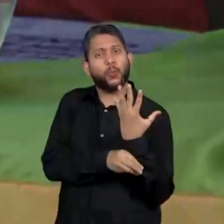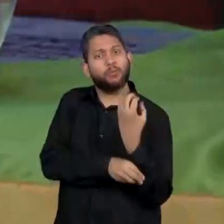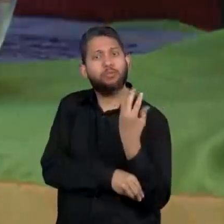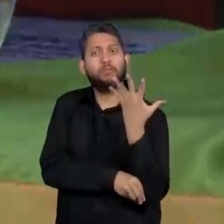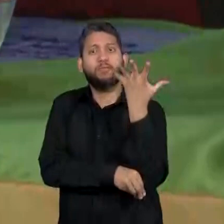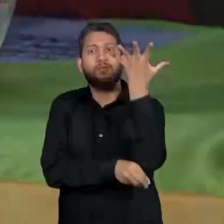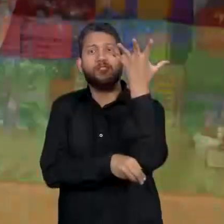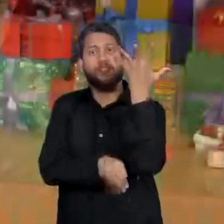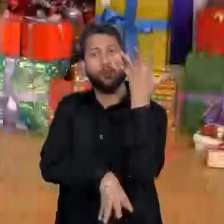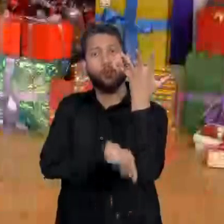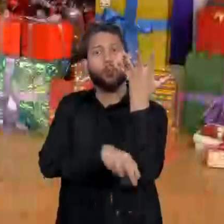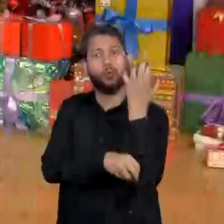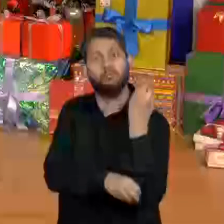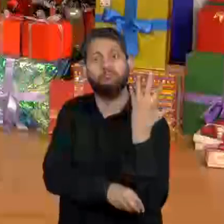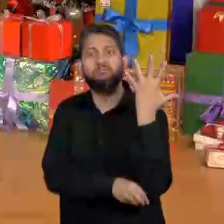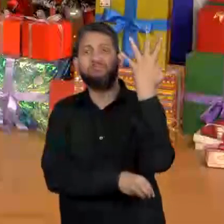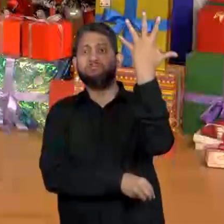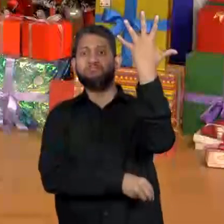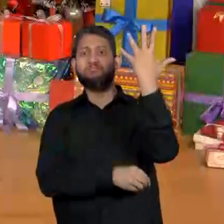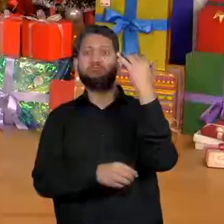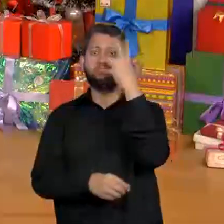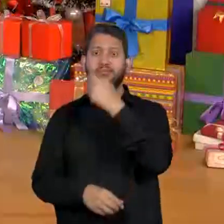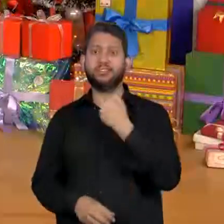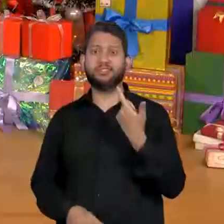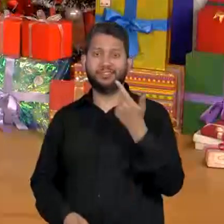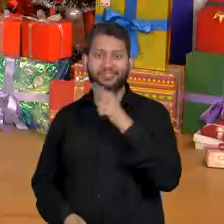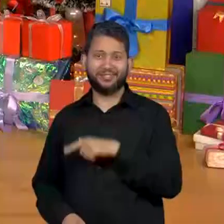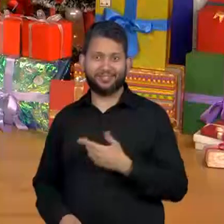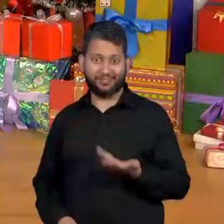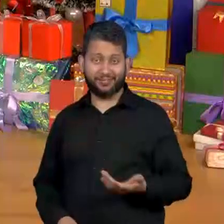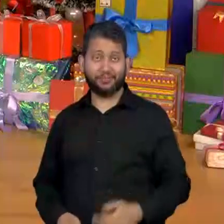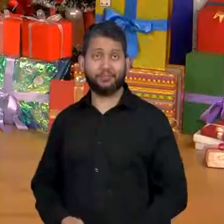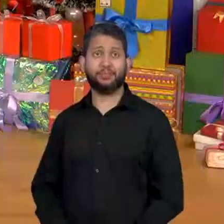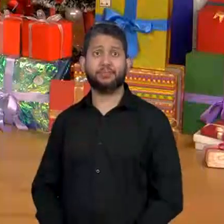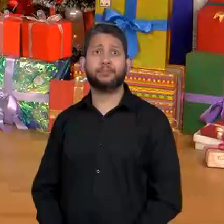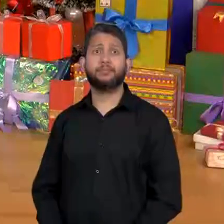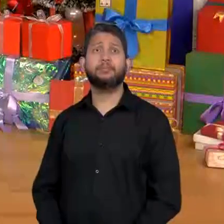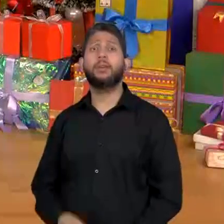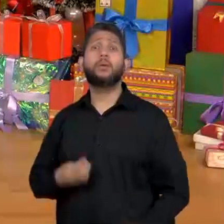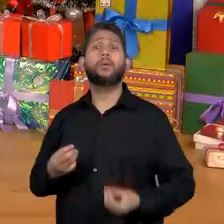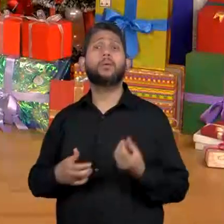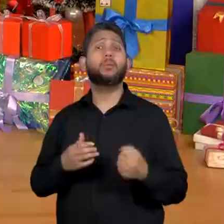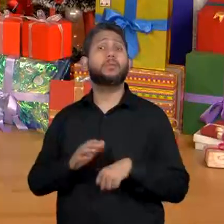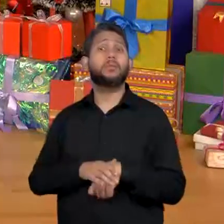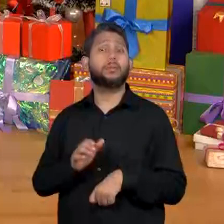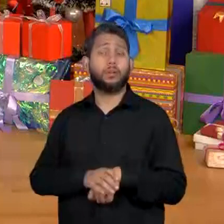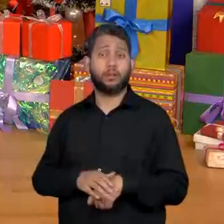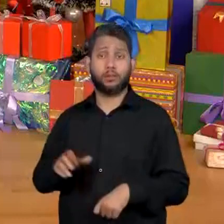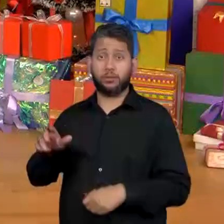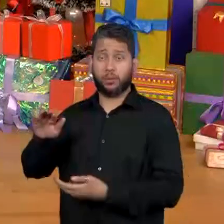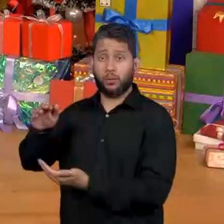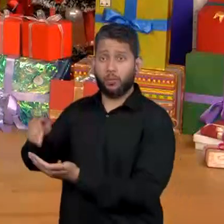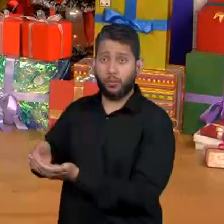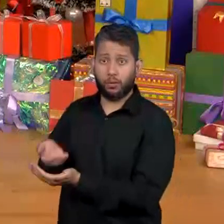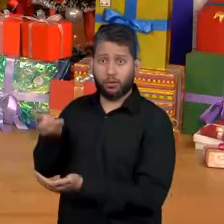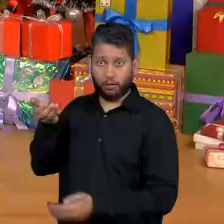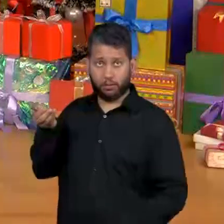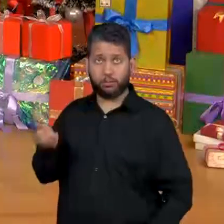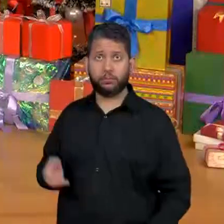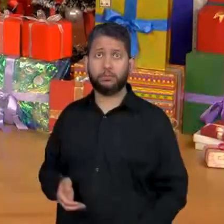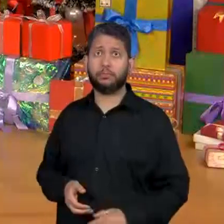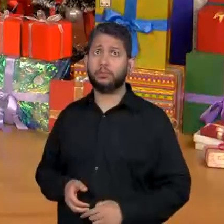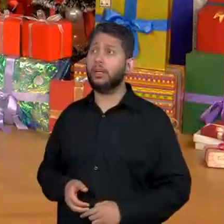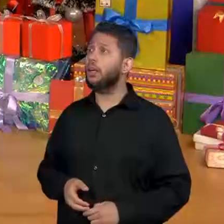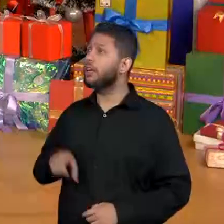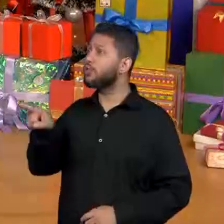foi replantada, inclusive. Mas olha só, como que nós podemos fazer? Podemos pegar aí uma colher, tá bom? Essa